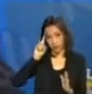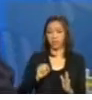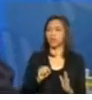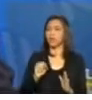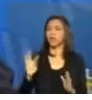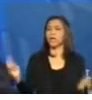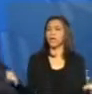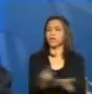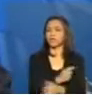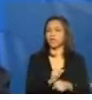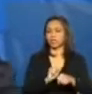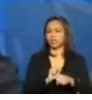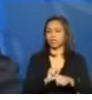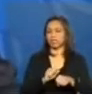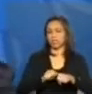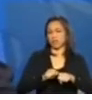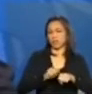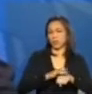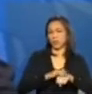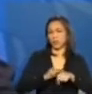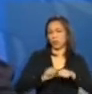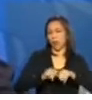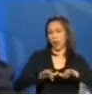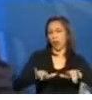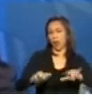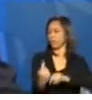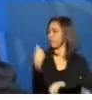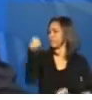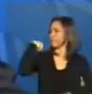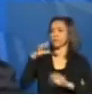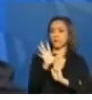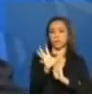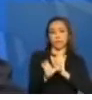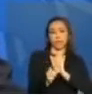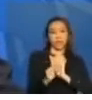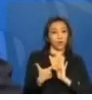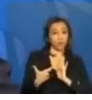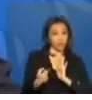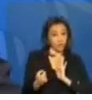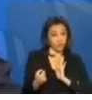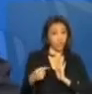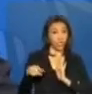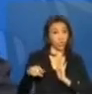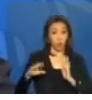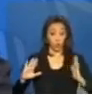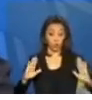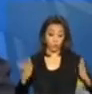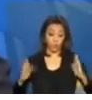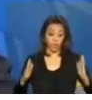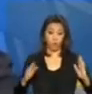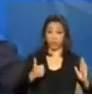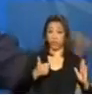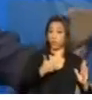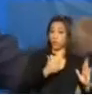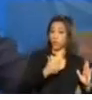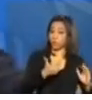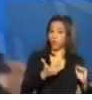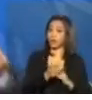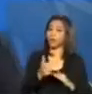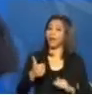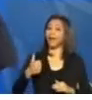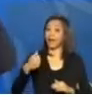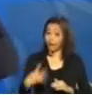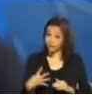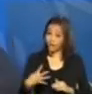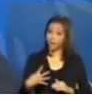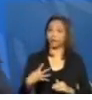no século XX, basta se debruçar sobre elas, elas duram em média de 12 a 14 semanas, entre a